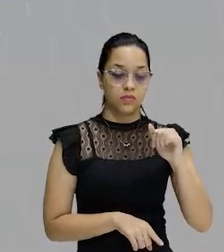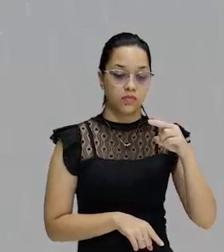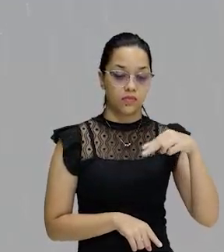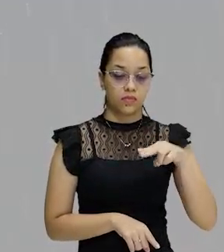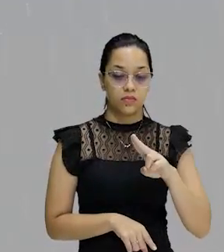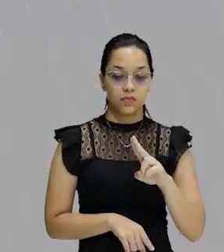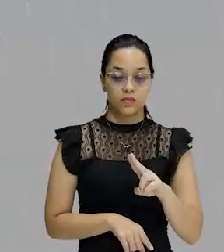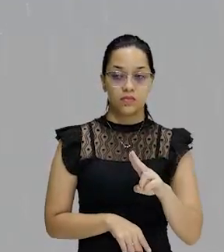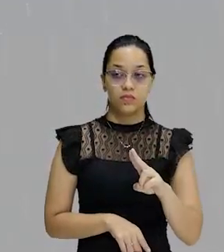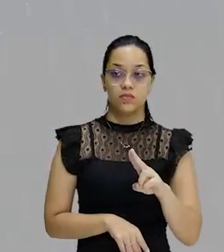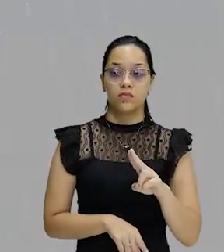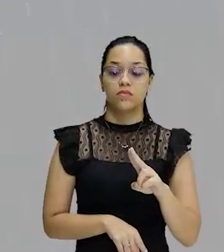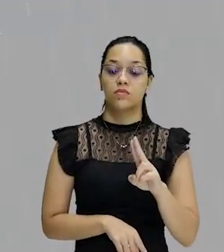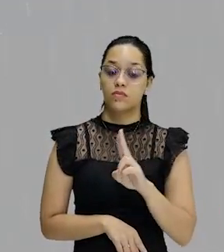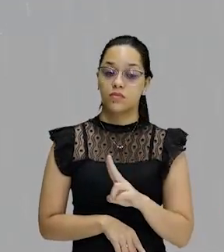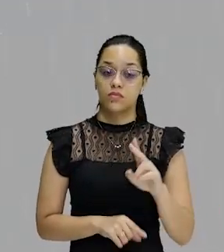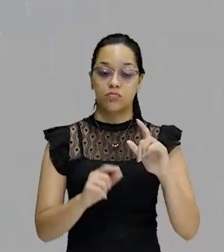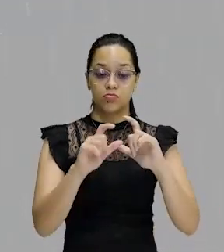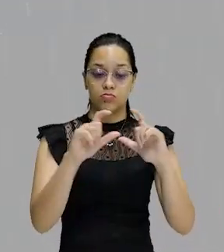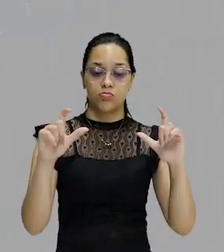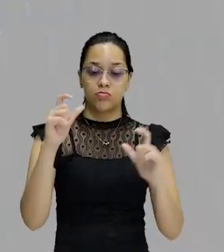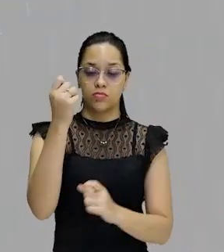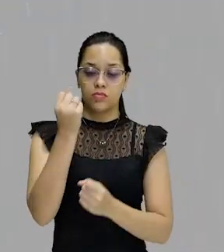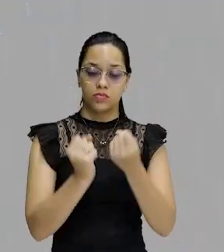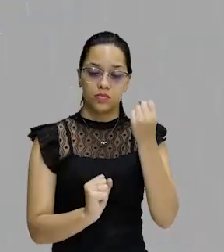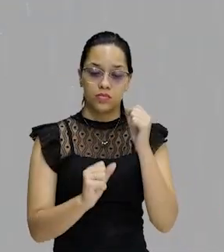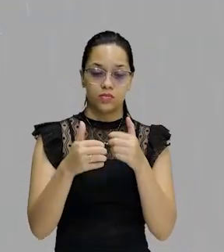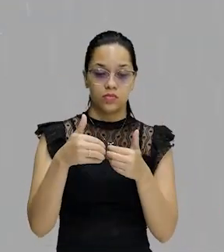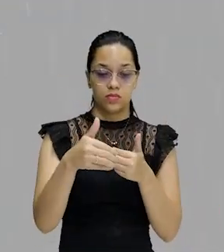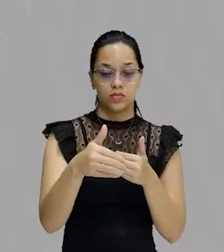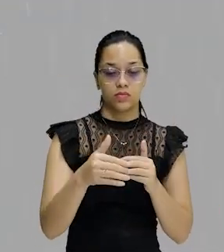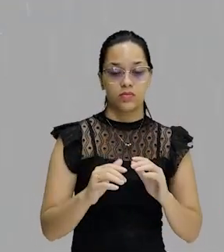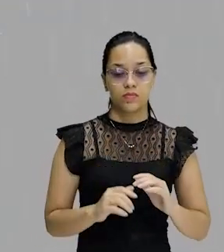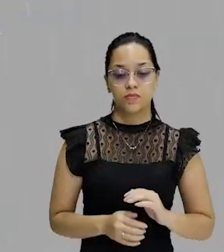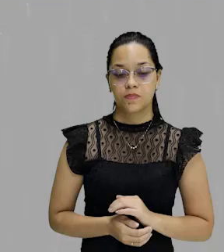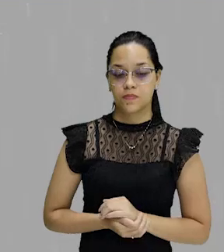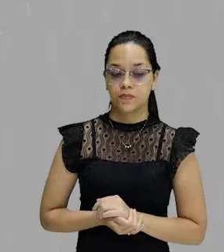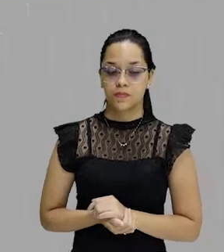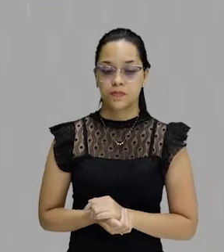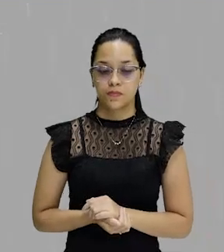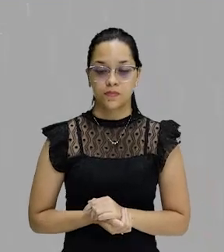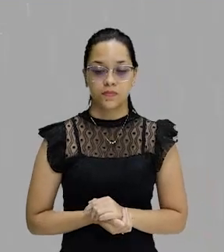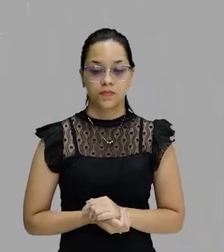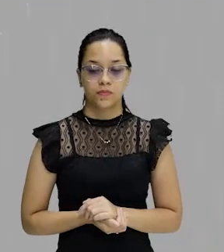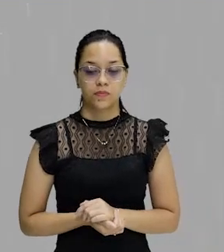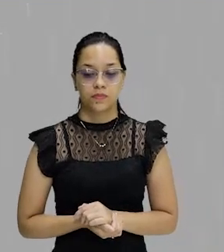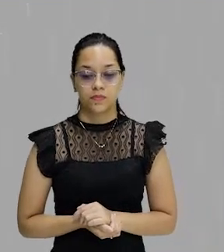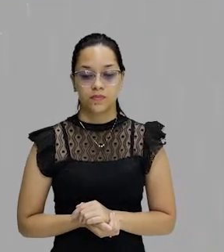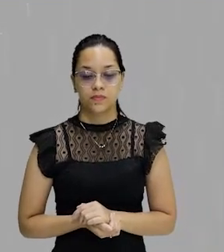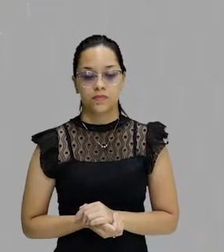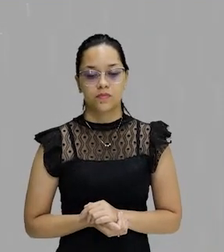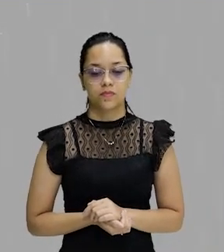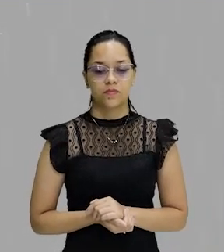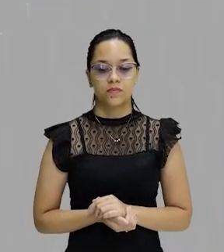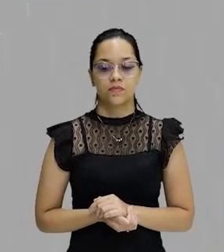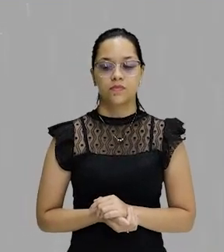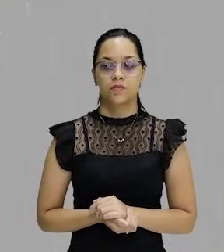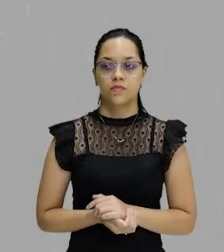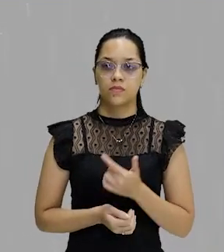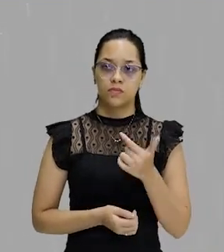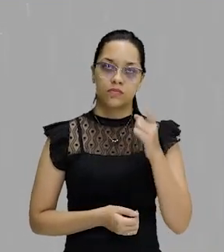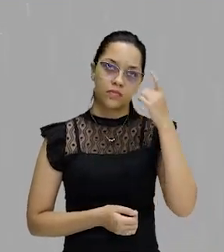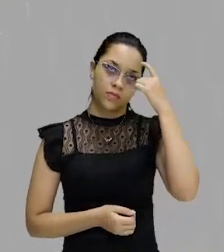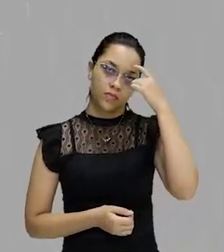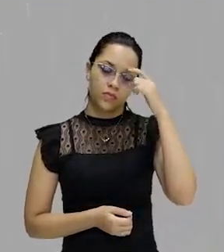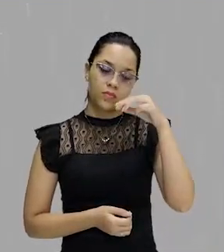usa a expressão aqui industrial. Aí ele continua. Digamos modestamente, olha só como ele vem, né? Para não dar ideia